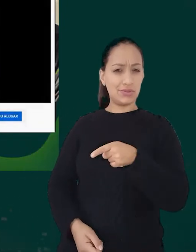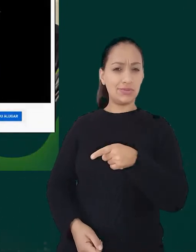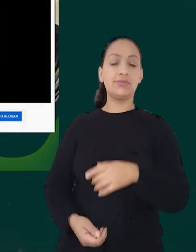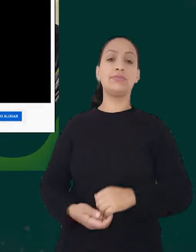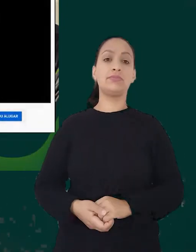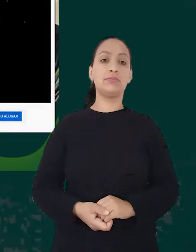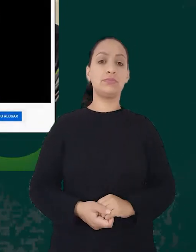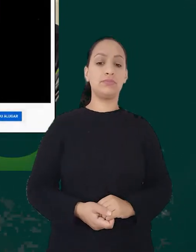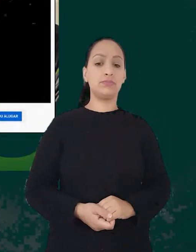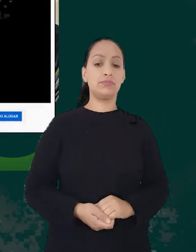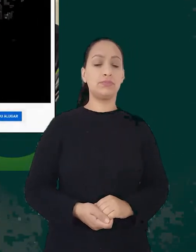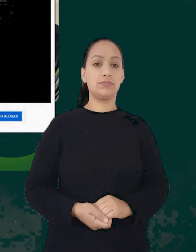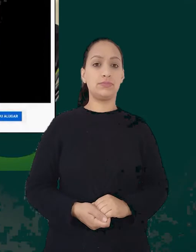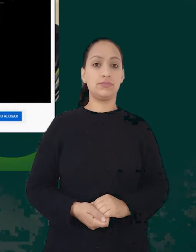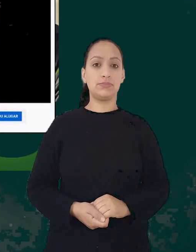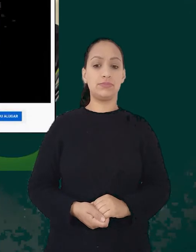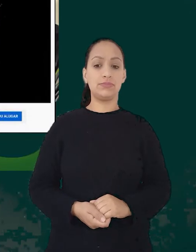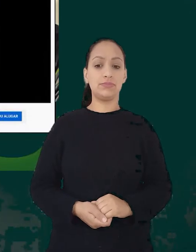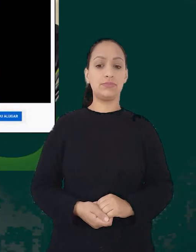Fuck you, little shit.